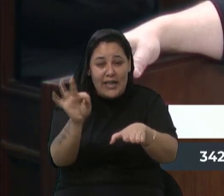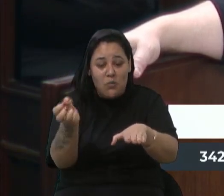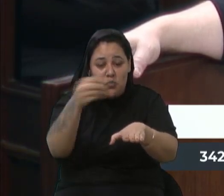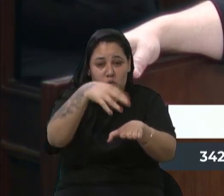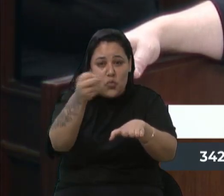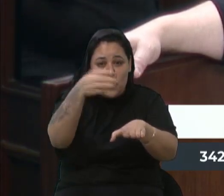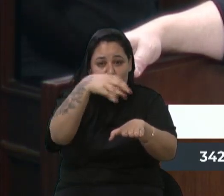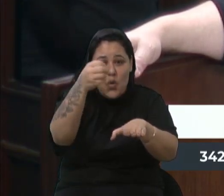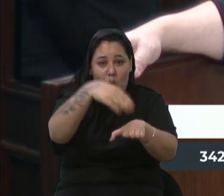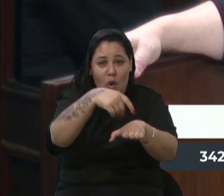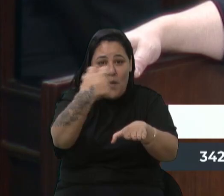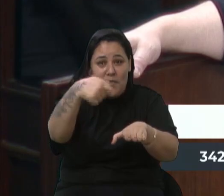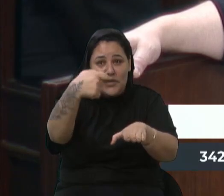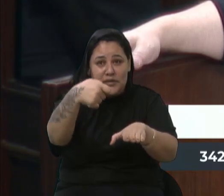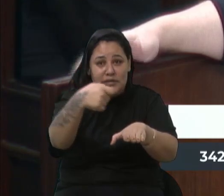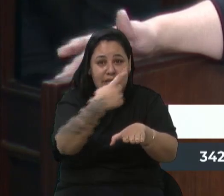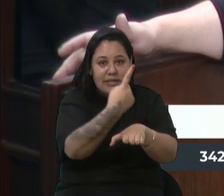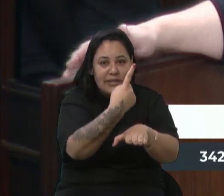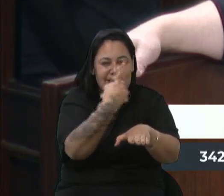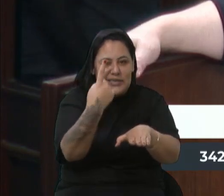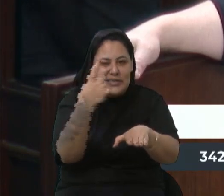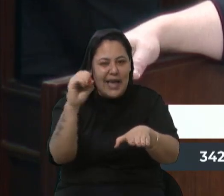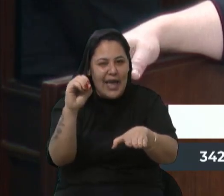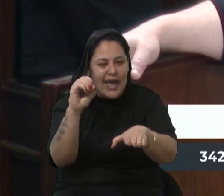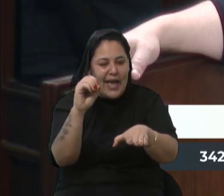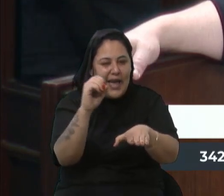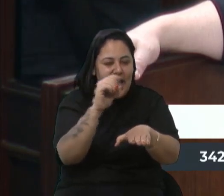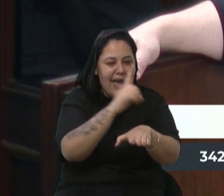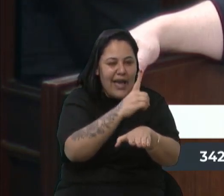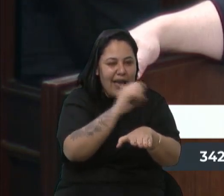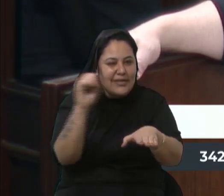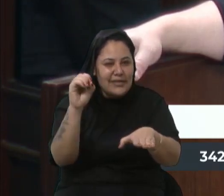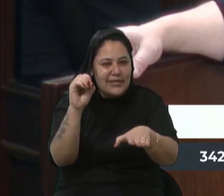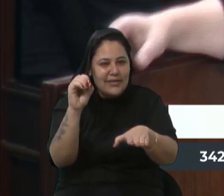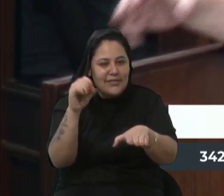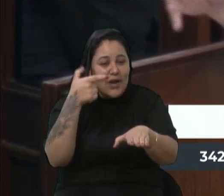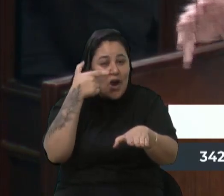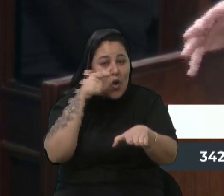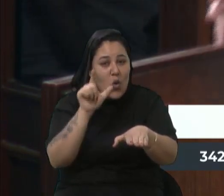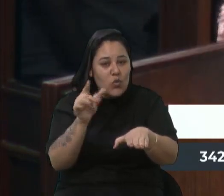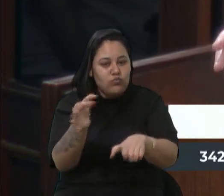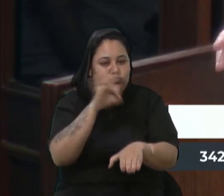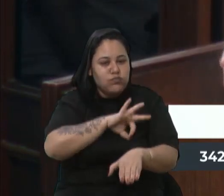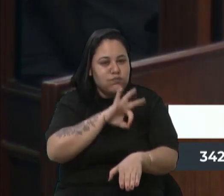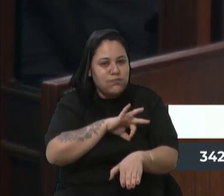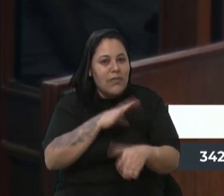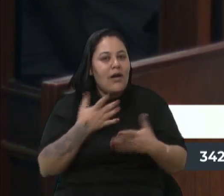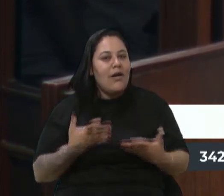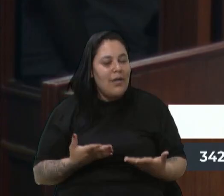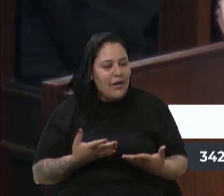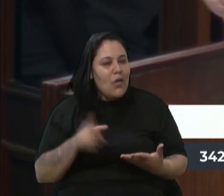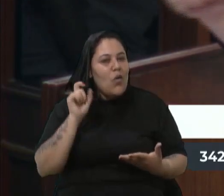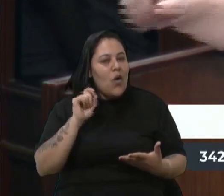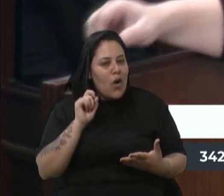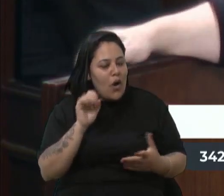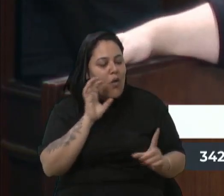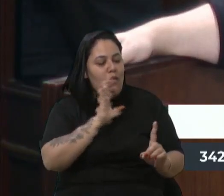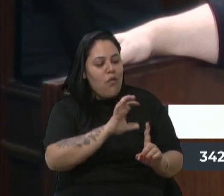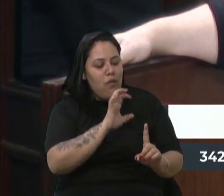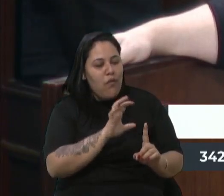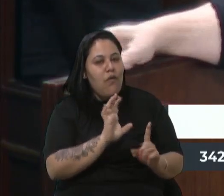têm que vir com 100, 110 para poder ganhar o frete. E olha o que isso acaba impactando nas